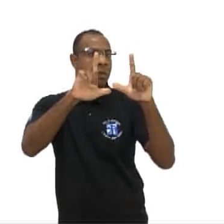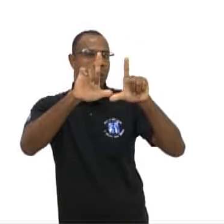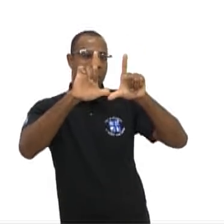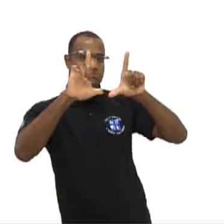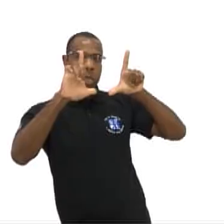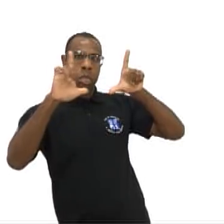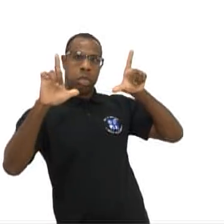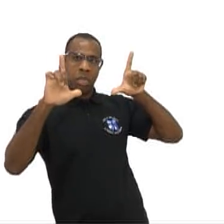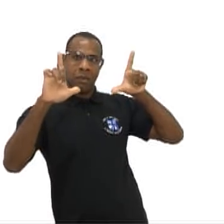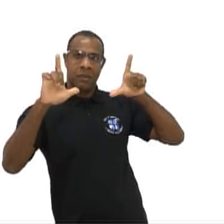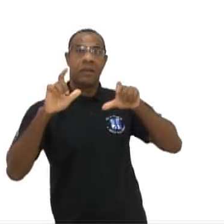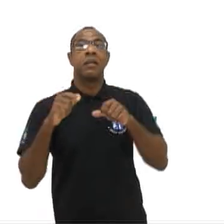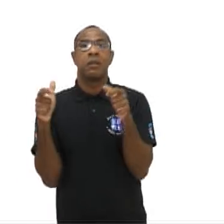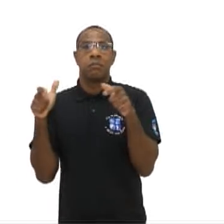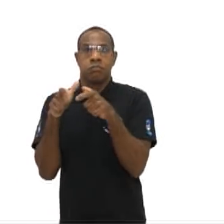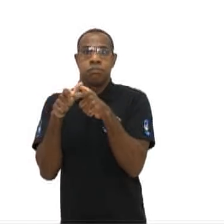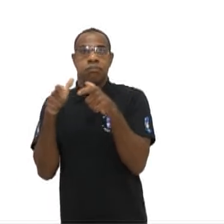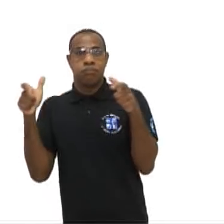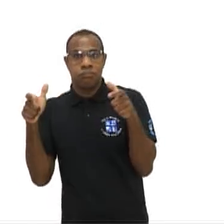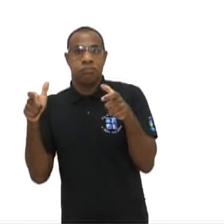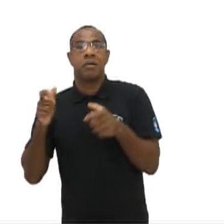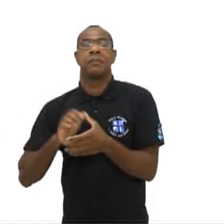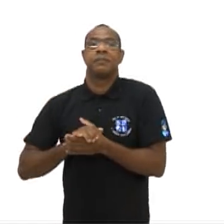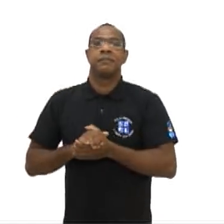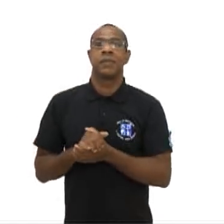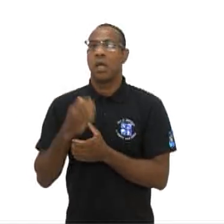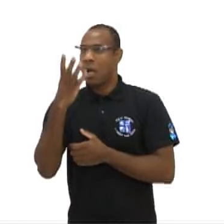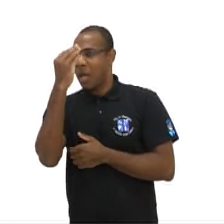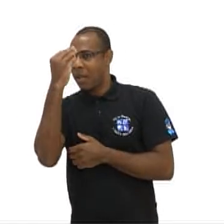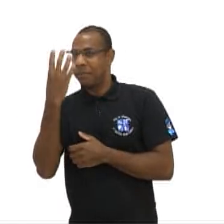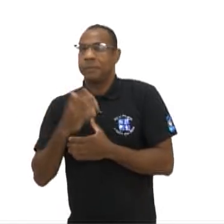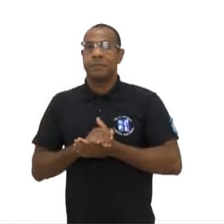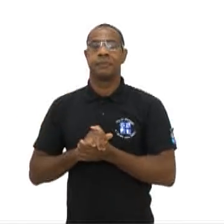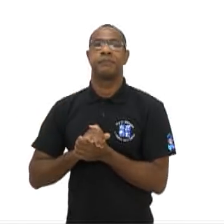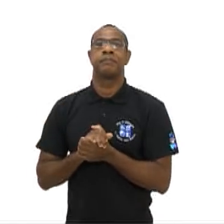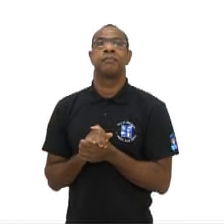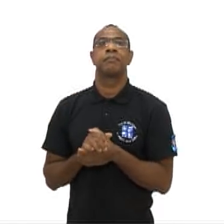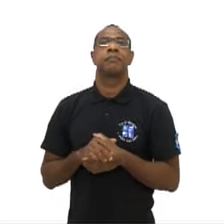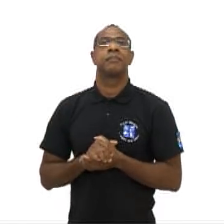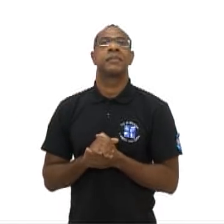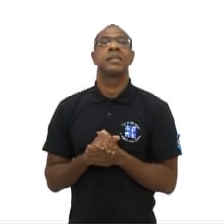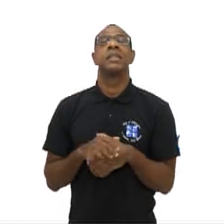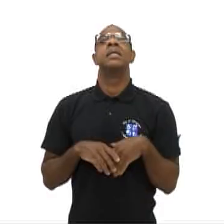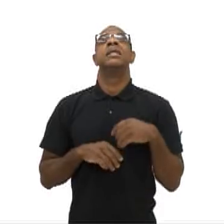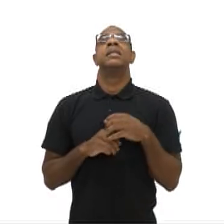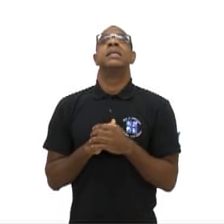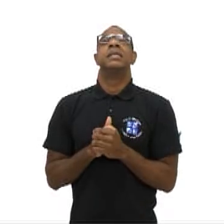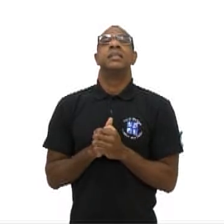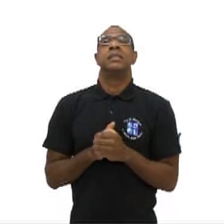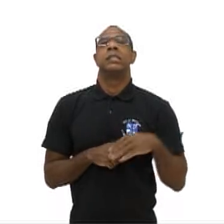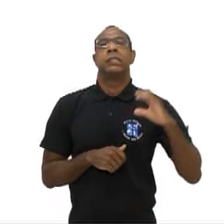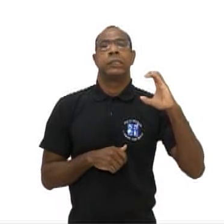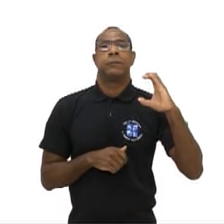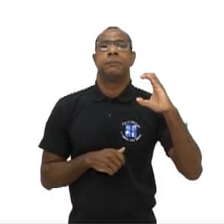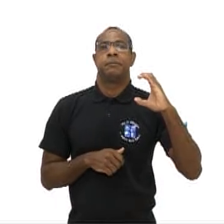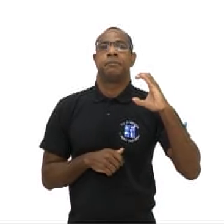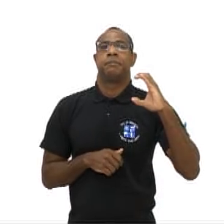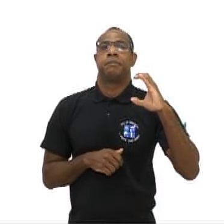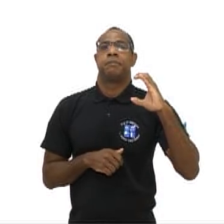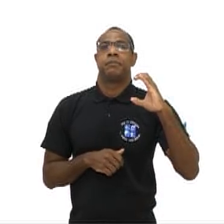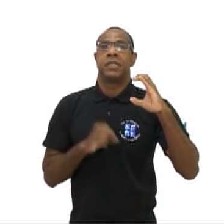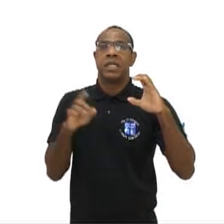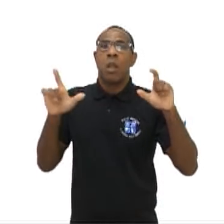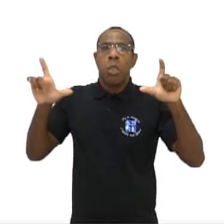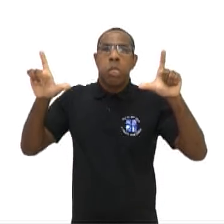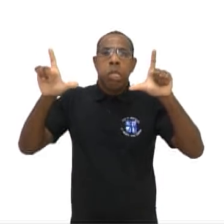como consequência, vai ser menor o número de imagens que você vai estar observando. Me acompanhe na tela novamente ali. Na letra C, quanto